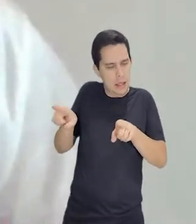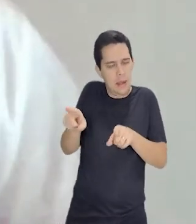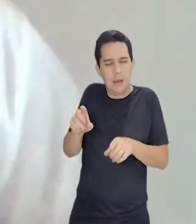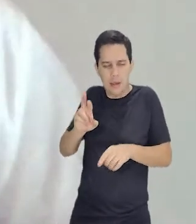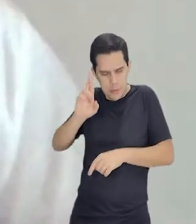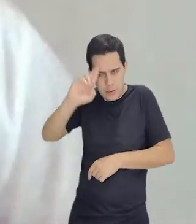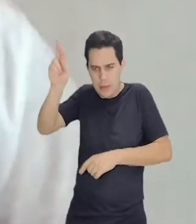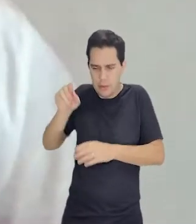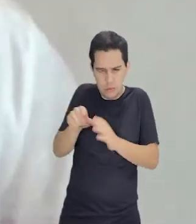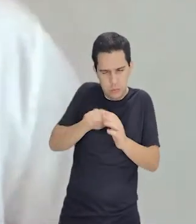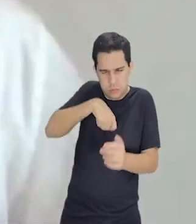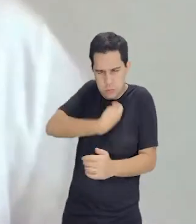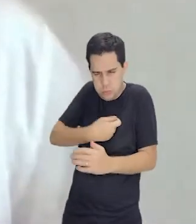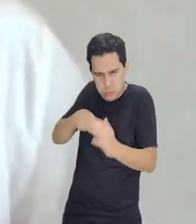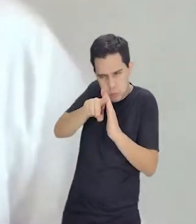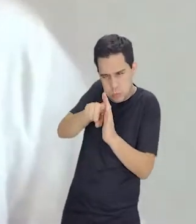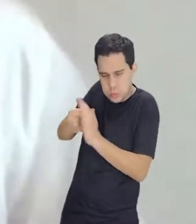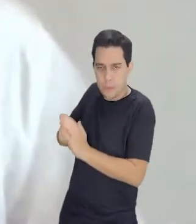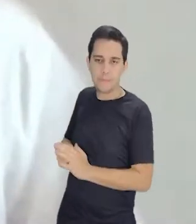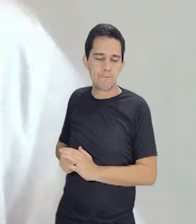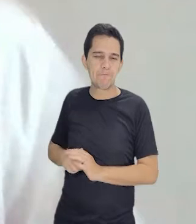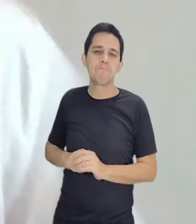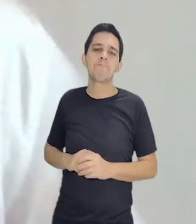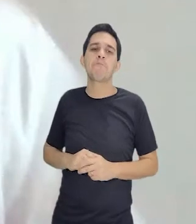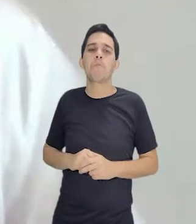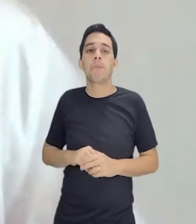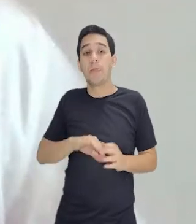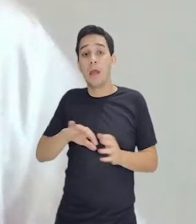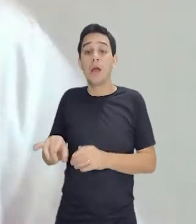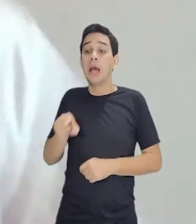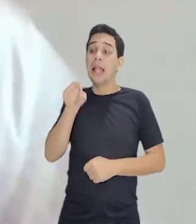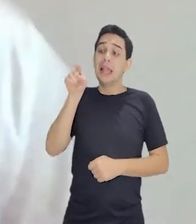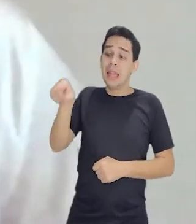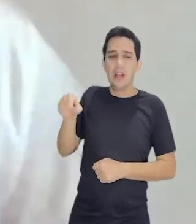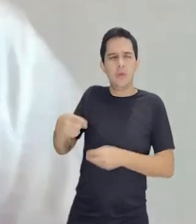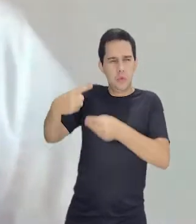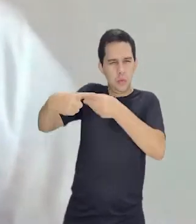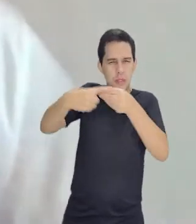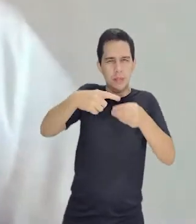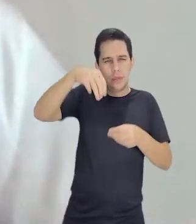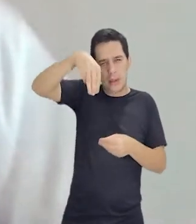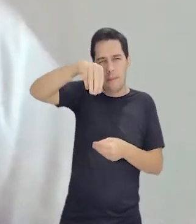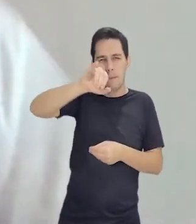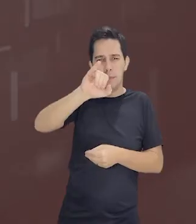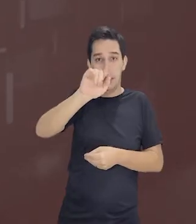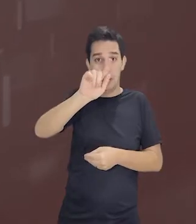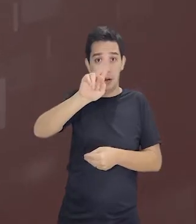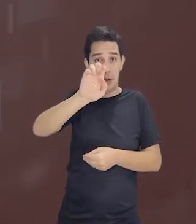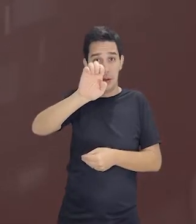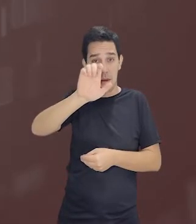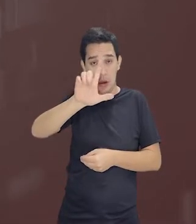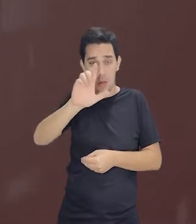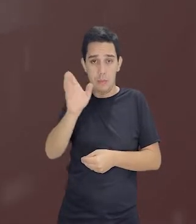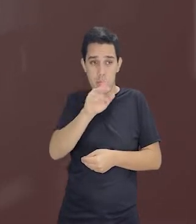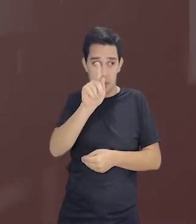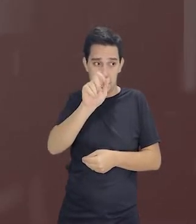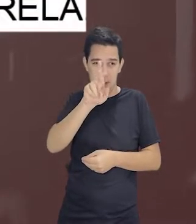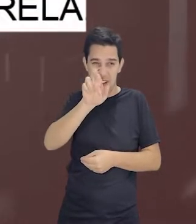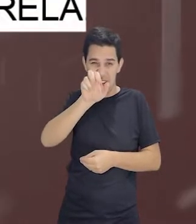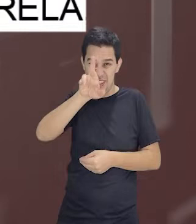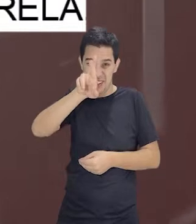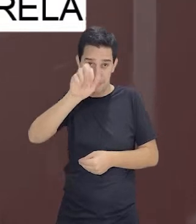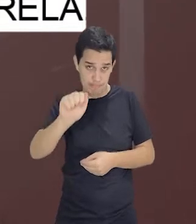Pereira, os nossos pedidos eles foram diversos, né? Inclusive com retorno imediato em